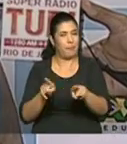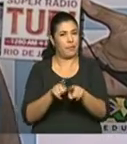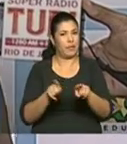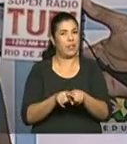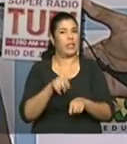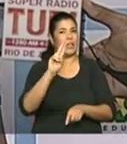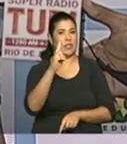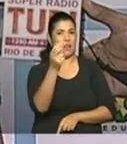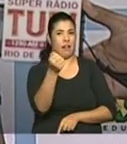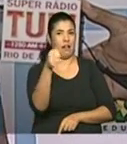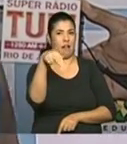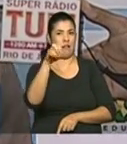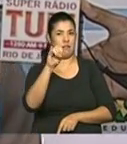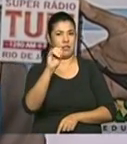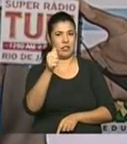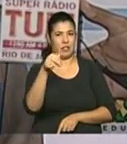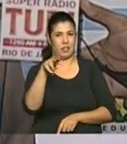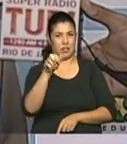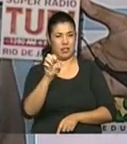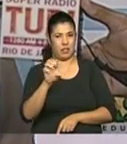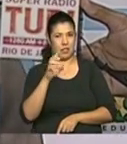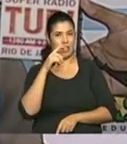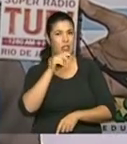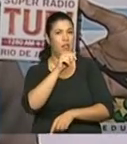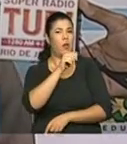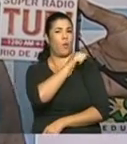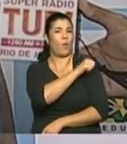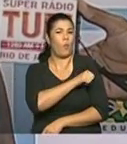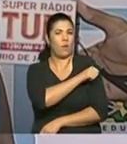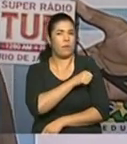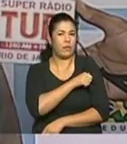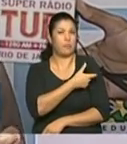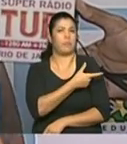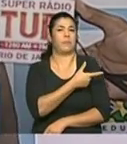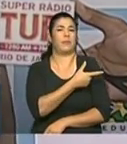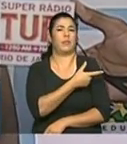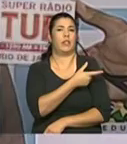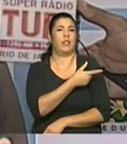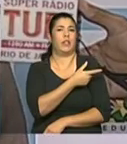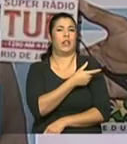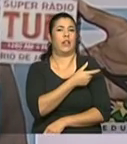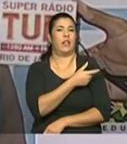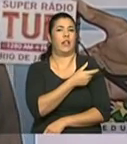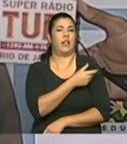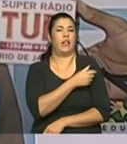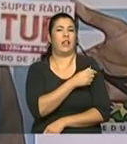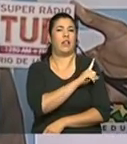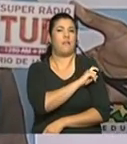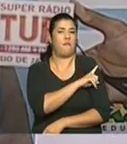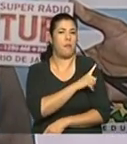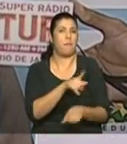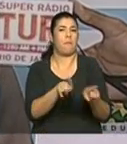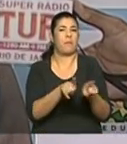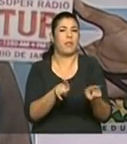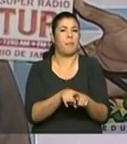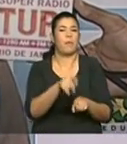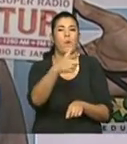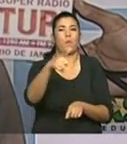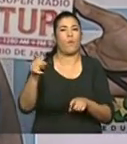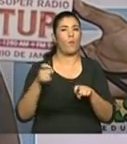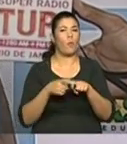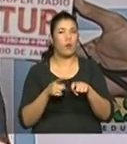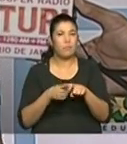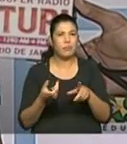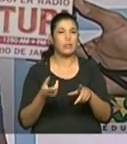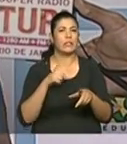identificada na atenção básica, pelos enfermeiros, pelos médicos de saúde da família, pelos médicos generalistas, e daí há toda